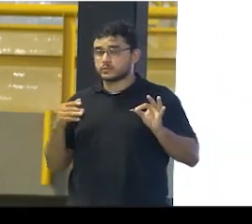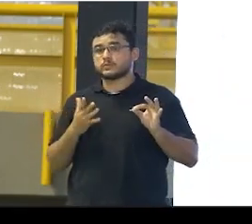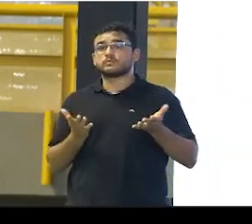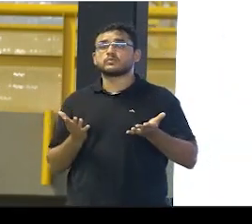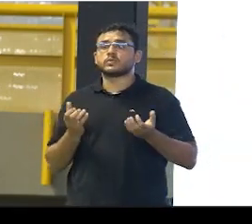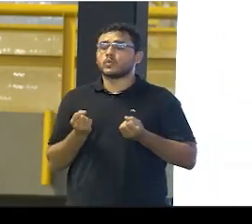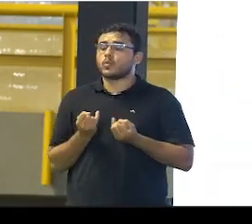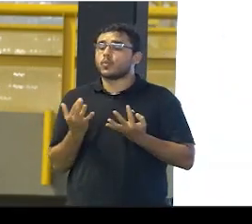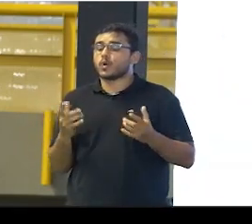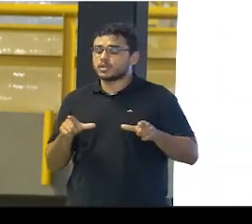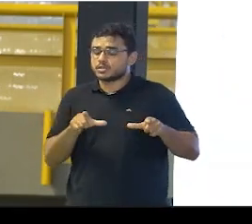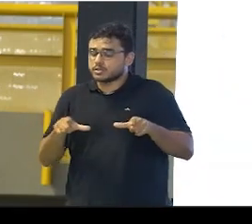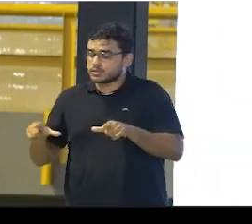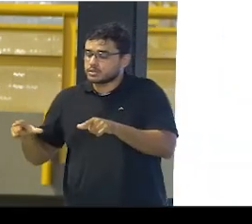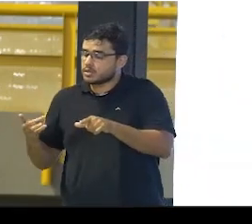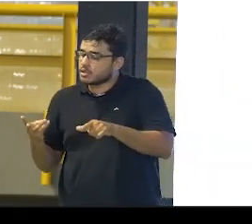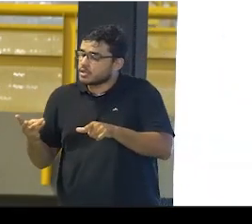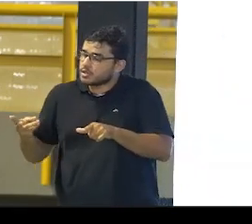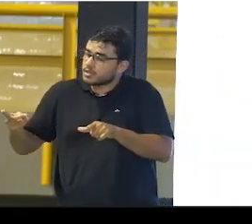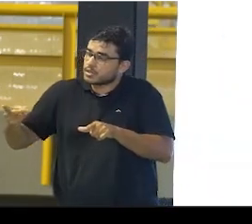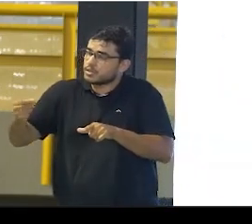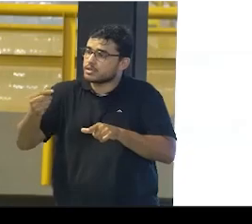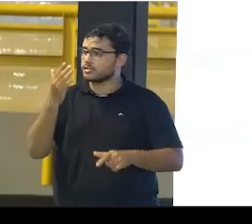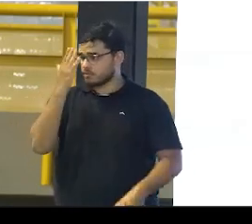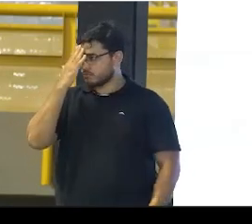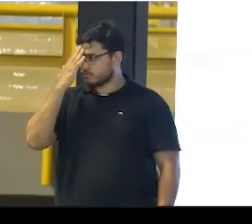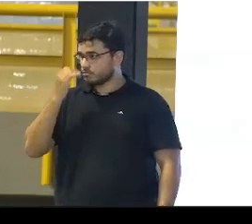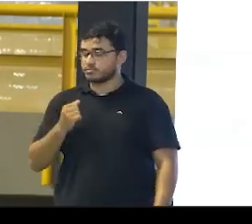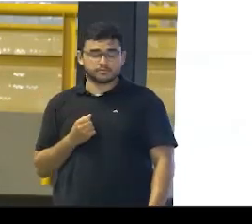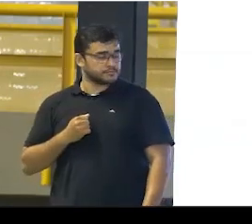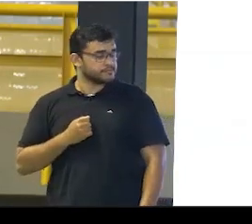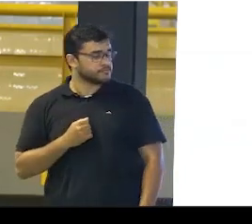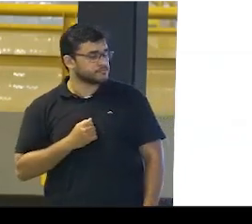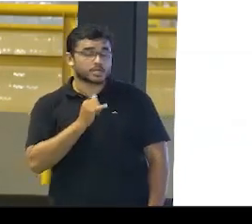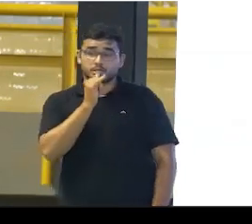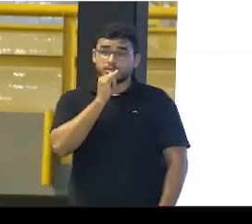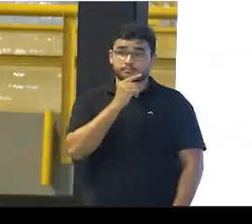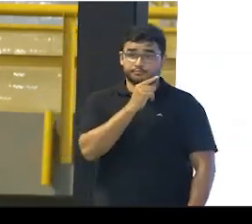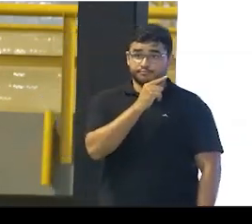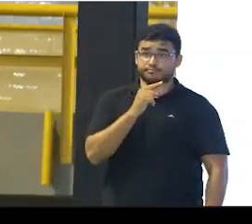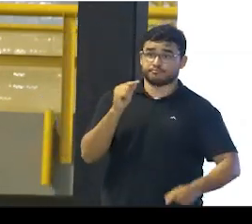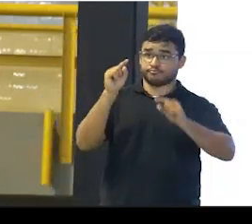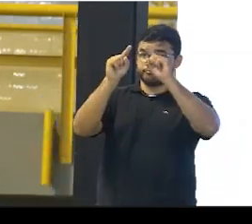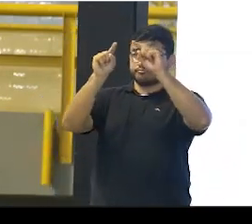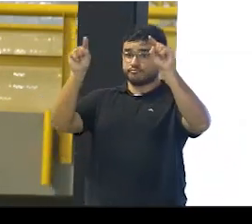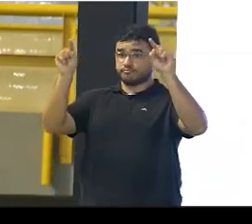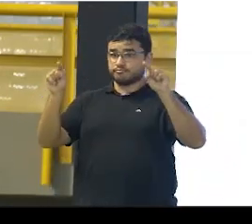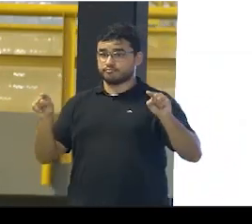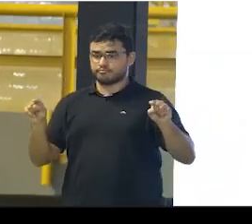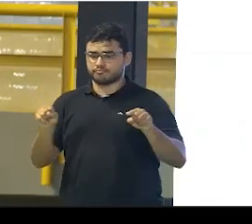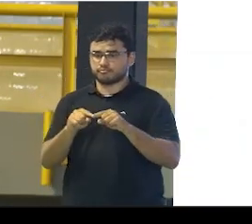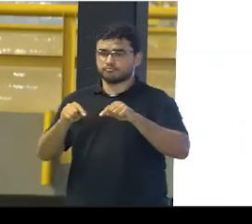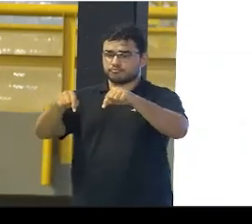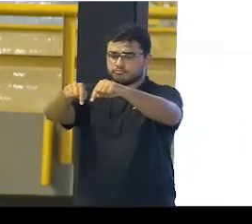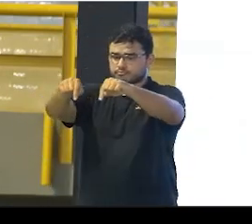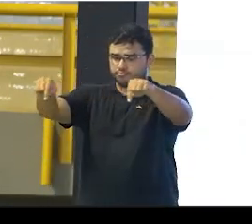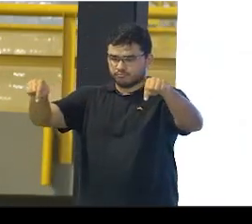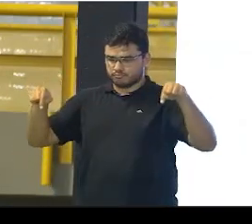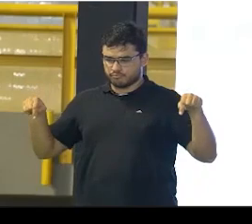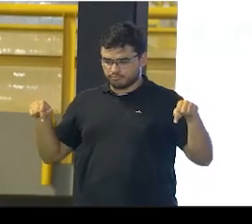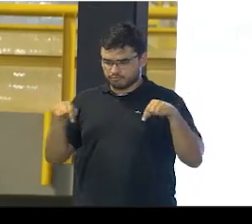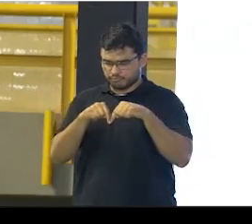sobre 2. Bom, agora nós vamos para uma figura muito bacana. O trapézio.